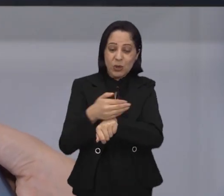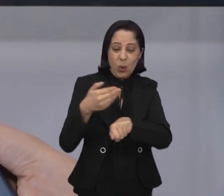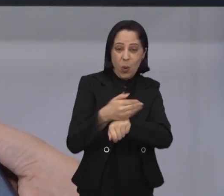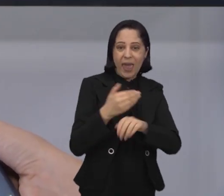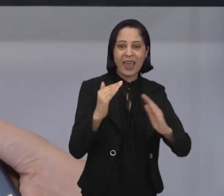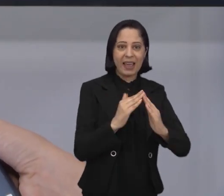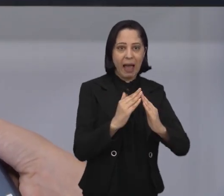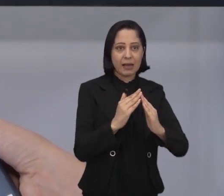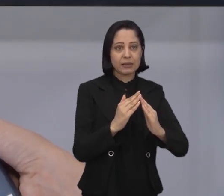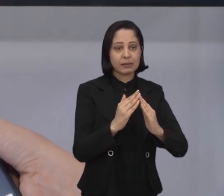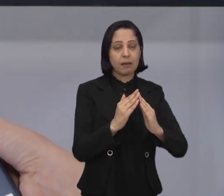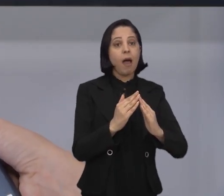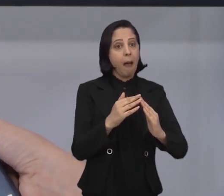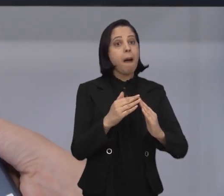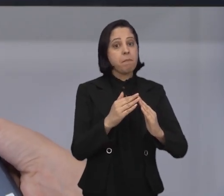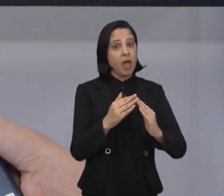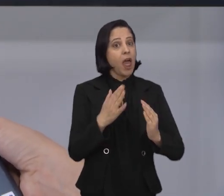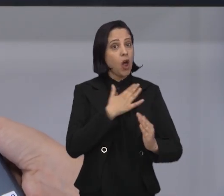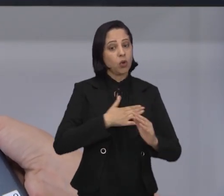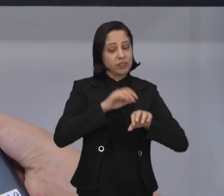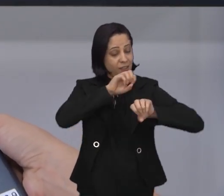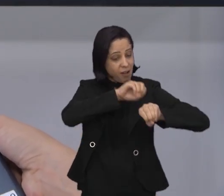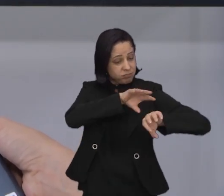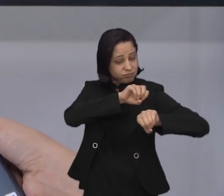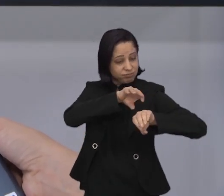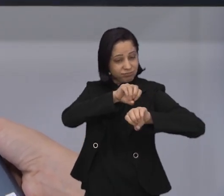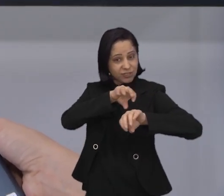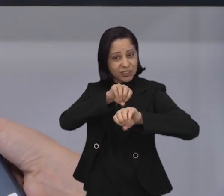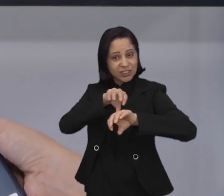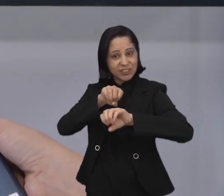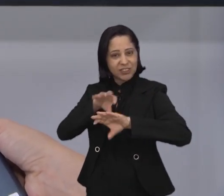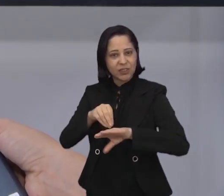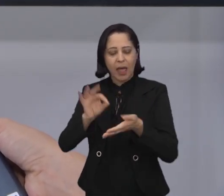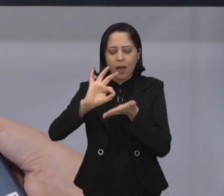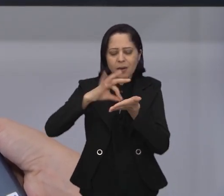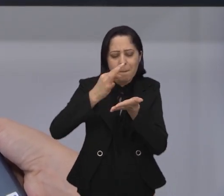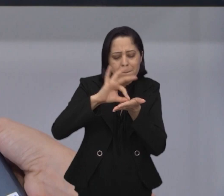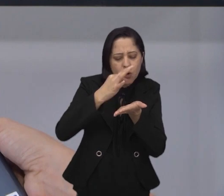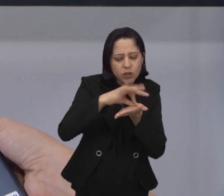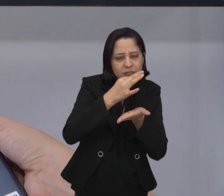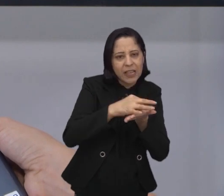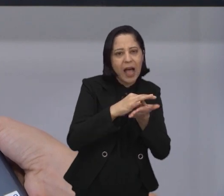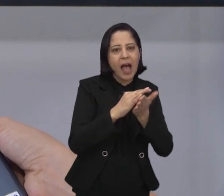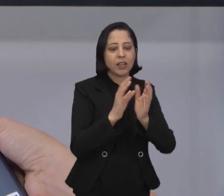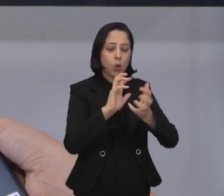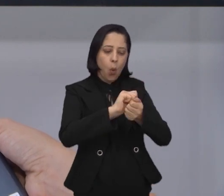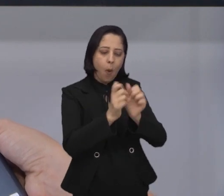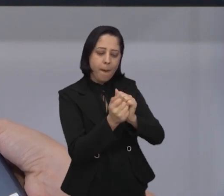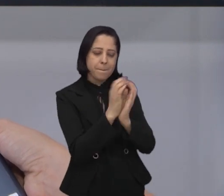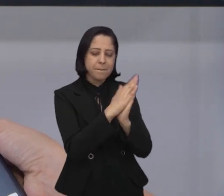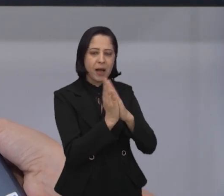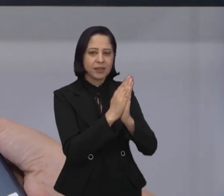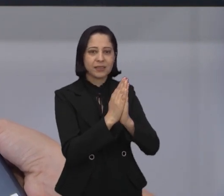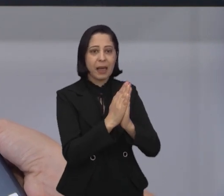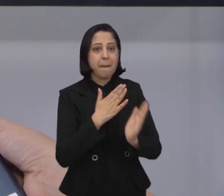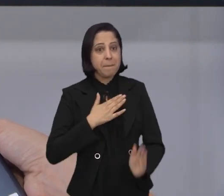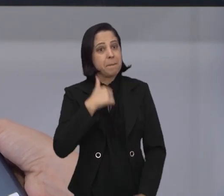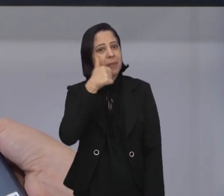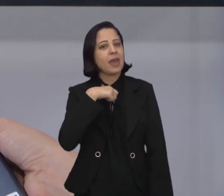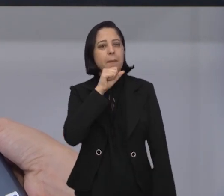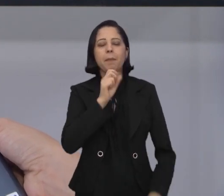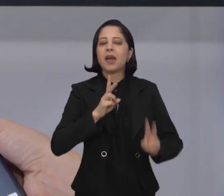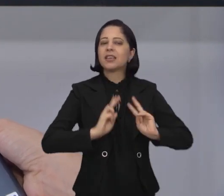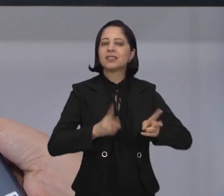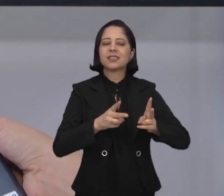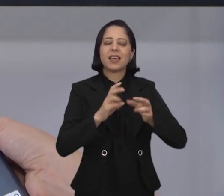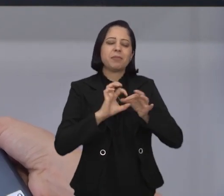casa, ela gostava muito de ensinar, né? Ela gostava de espalhar o que ela aprendeu, então ela ensinava a bordar, ela ensinava a fazer figura. Então, ela é uma